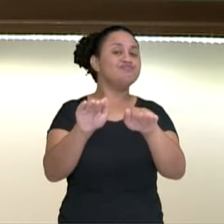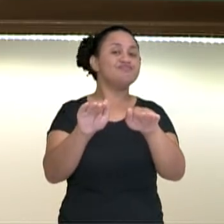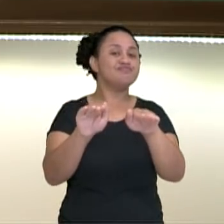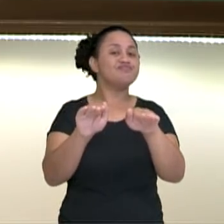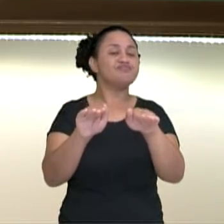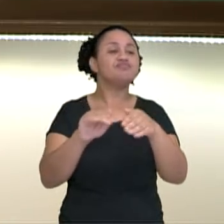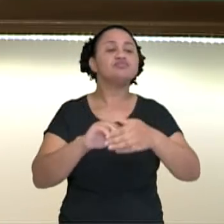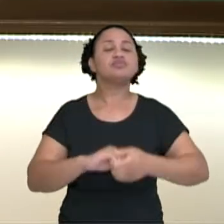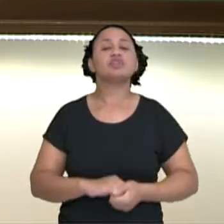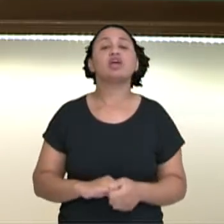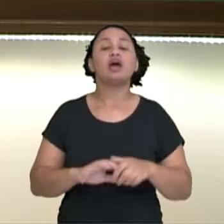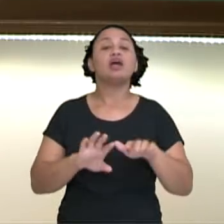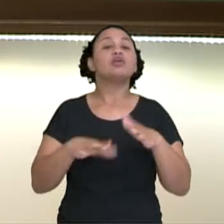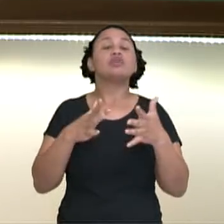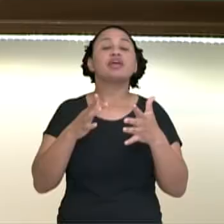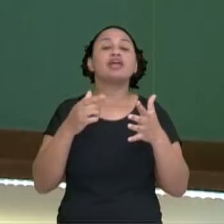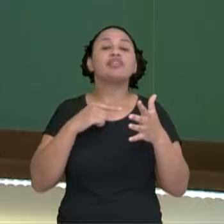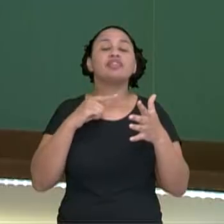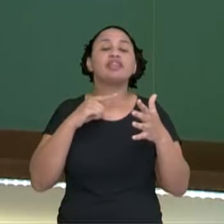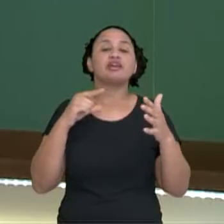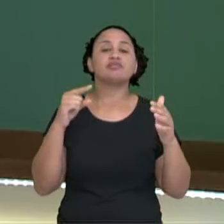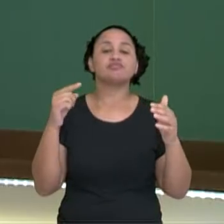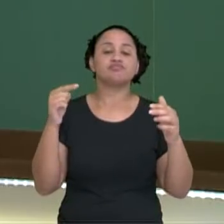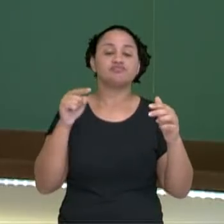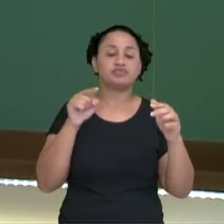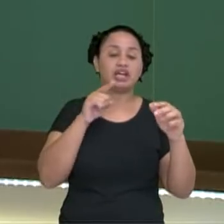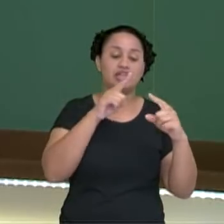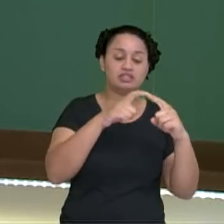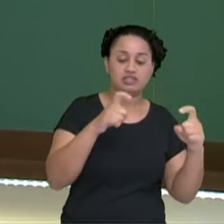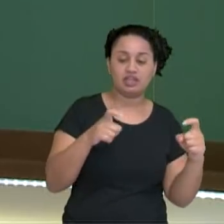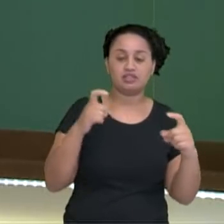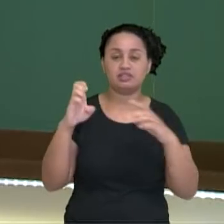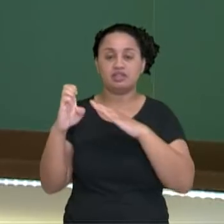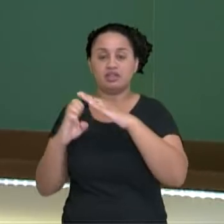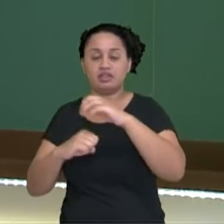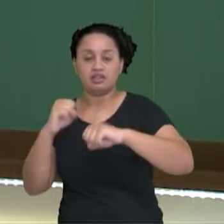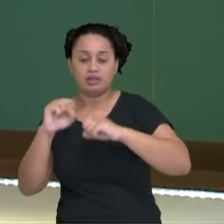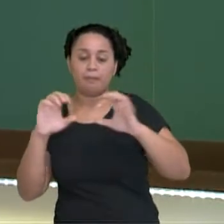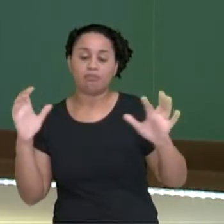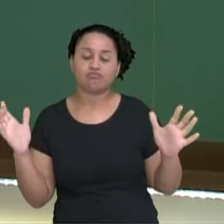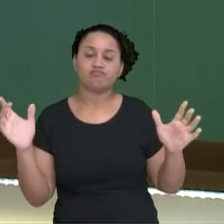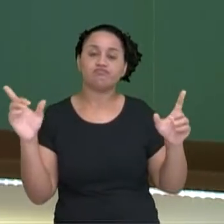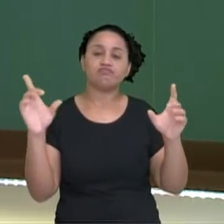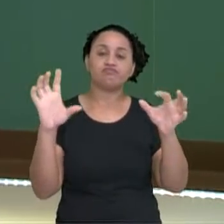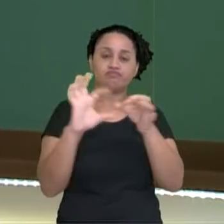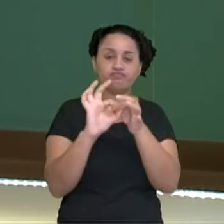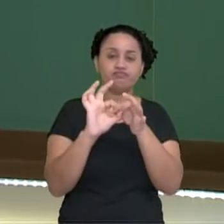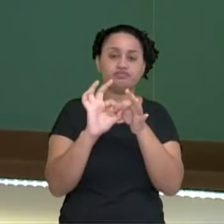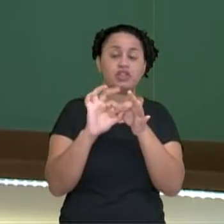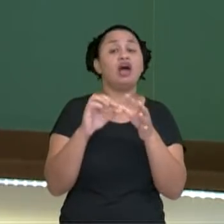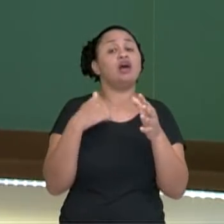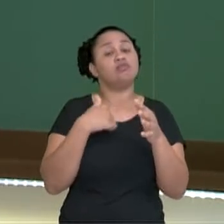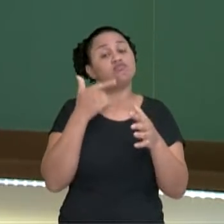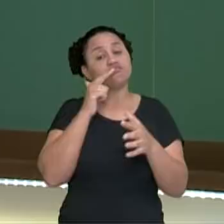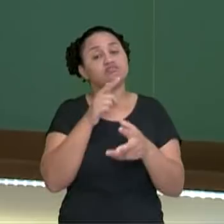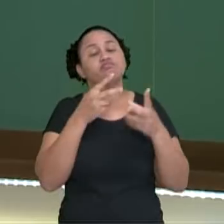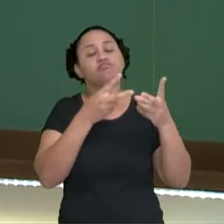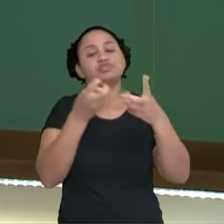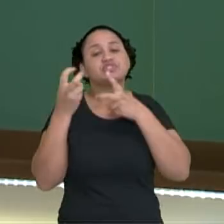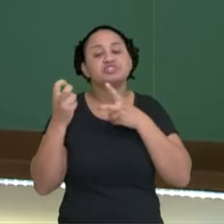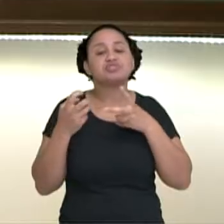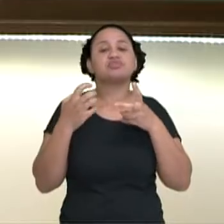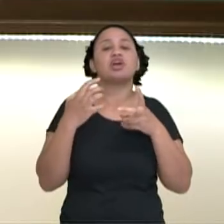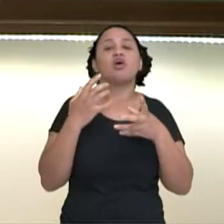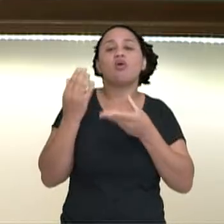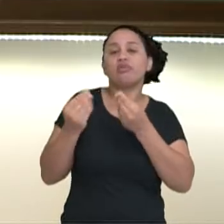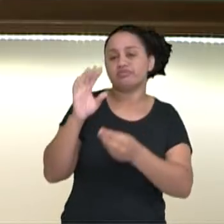né? No encontro da indústria com a ciência é que percebemos as soluções e a esperança em um